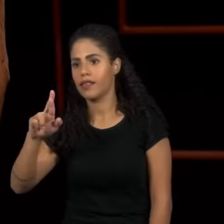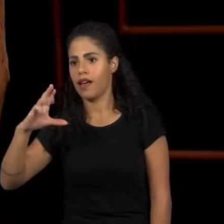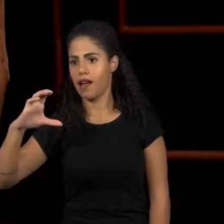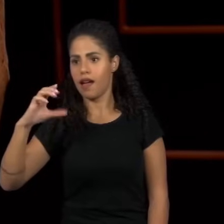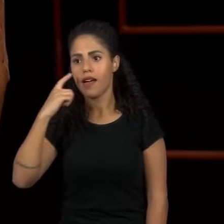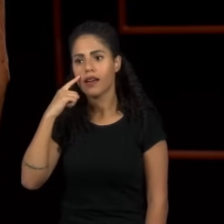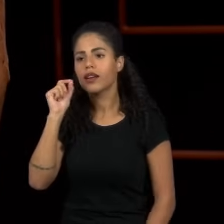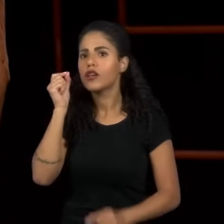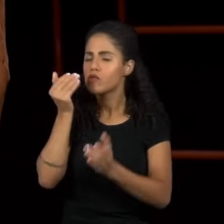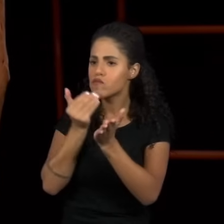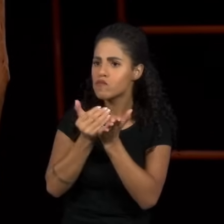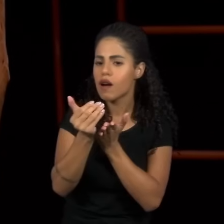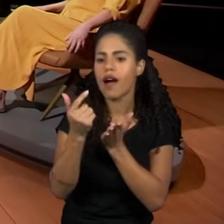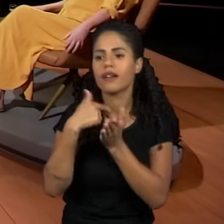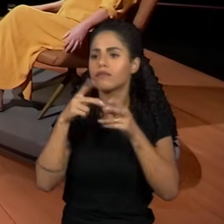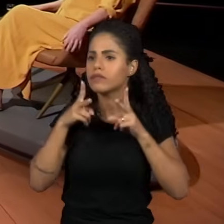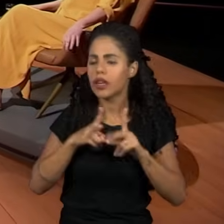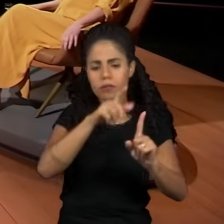terminava comigo sendo,